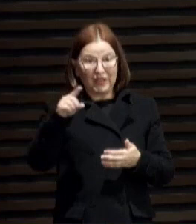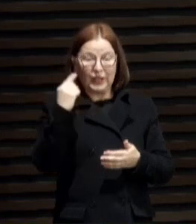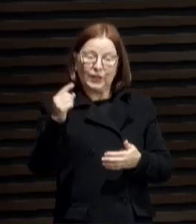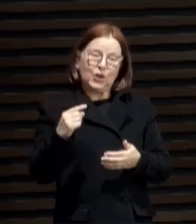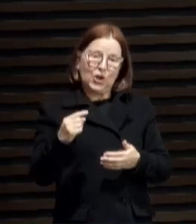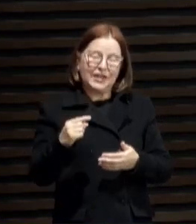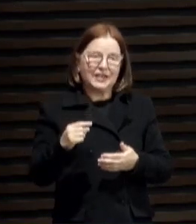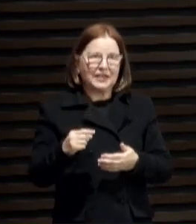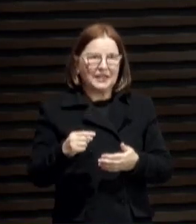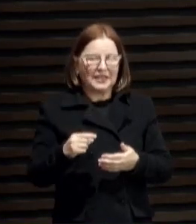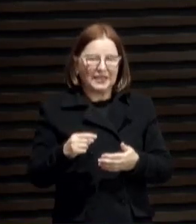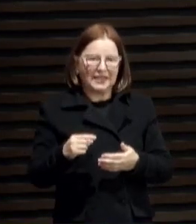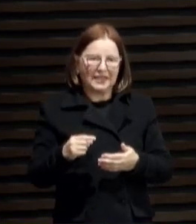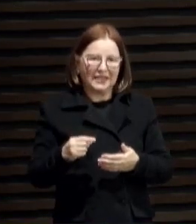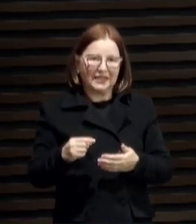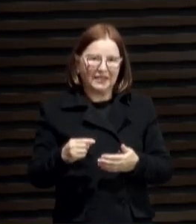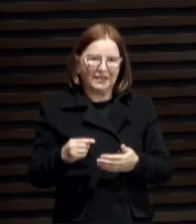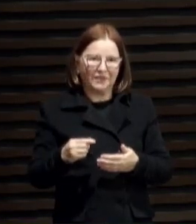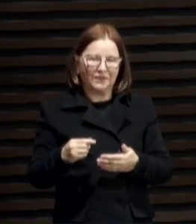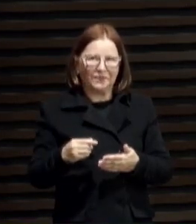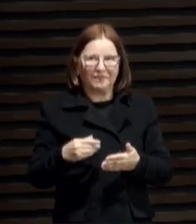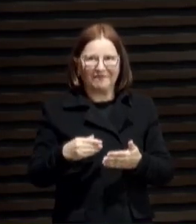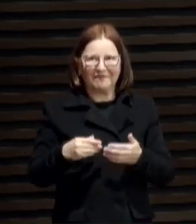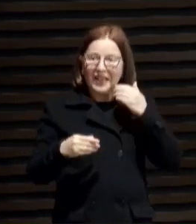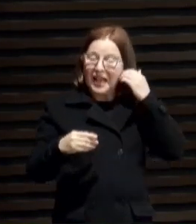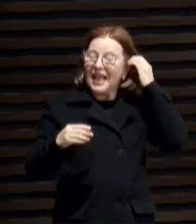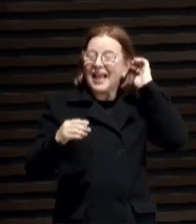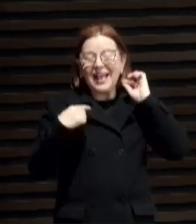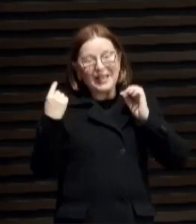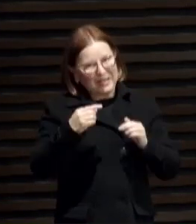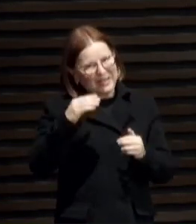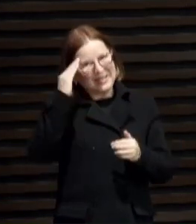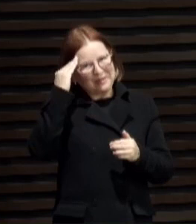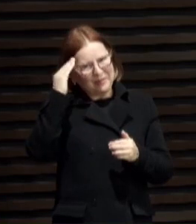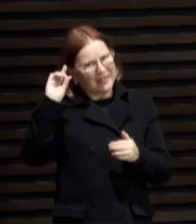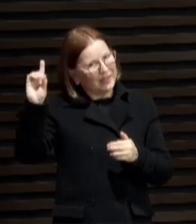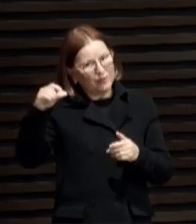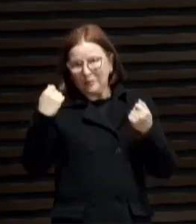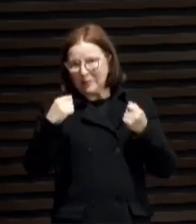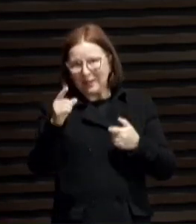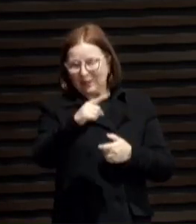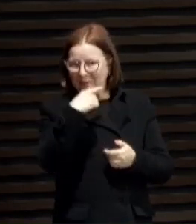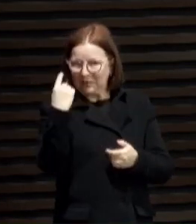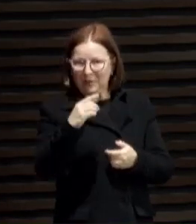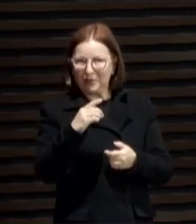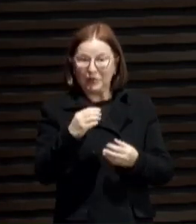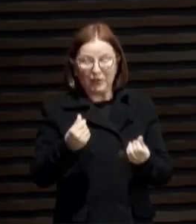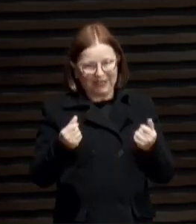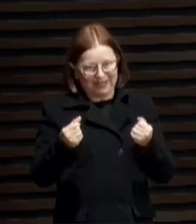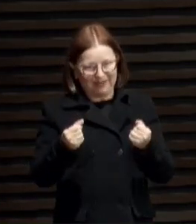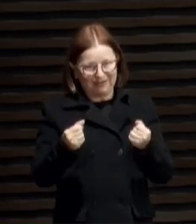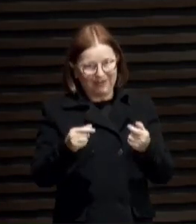por caridade a Deus. Coitadinho de Deus, precisa do nosso dinheiro. Então ele fala do roubo dos dízimos. E por